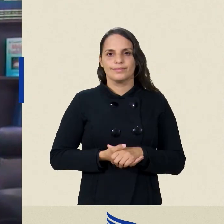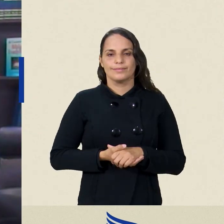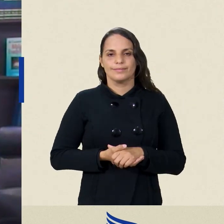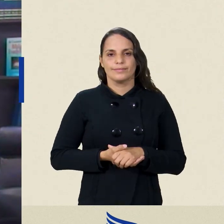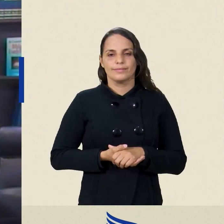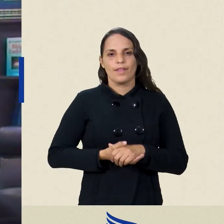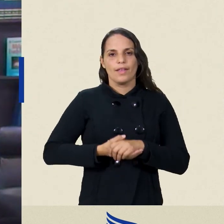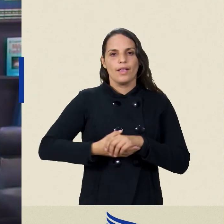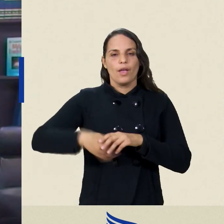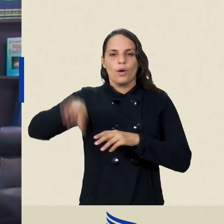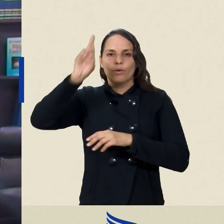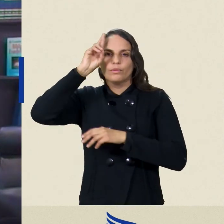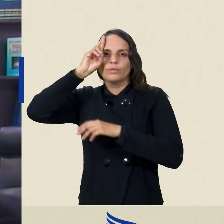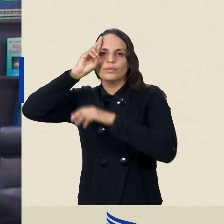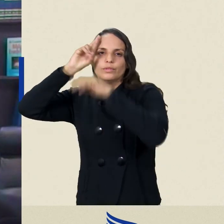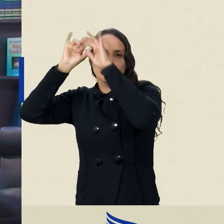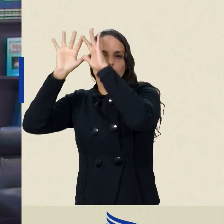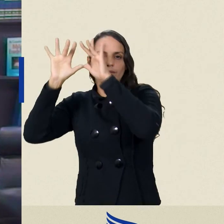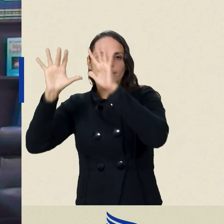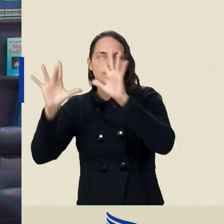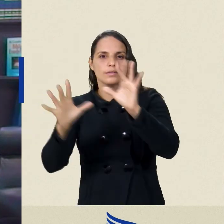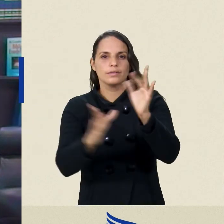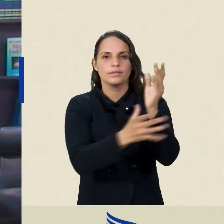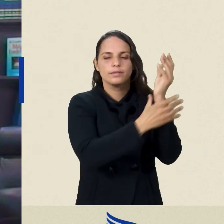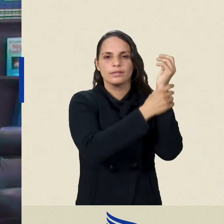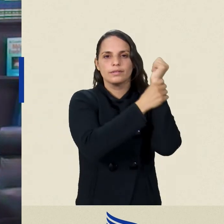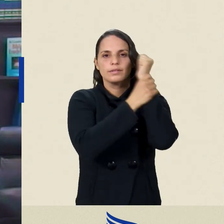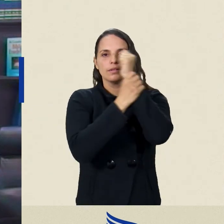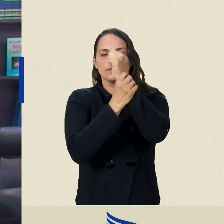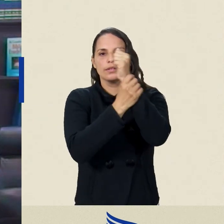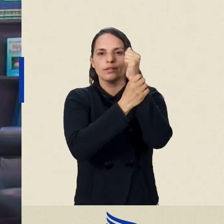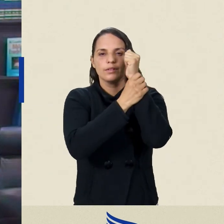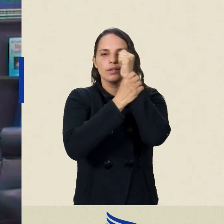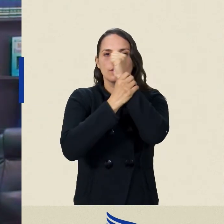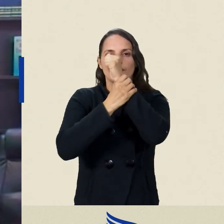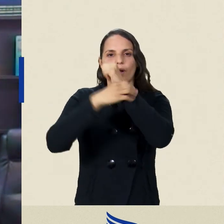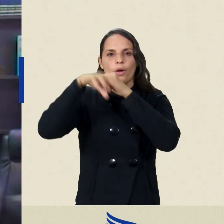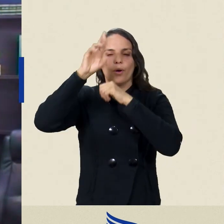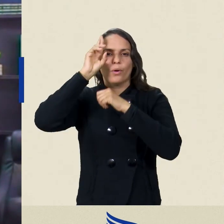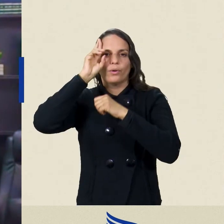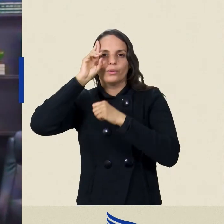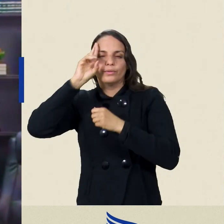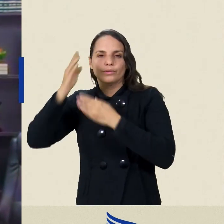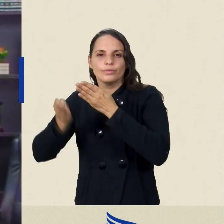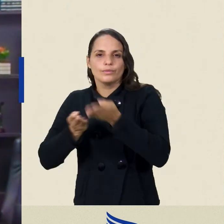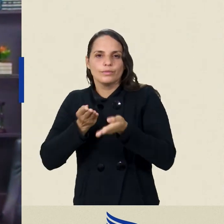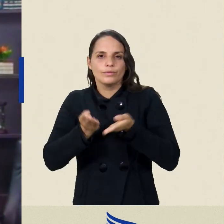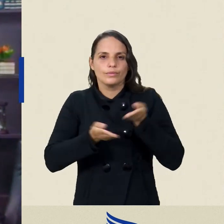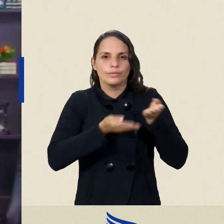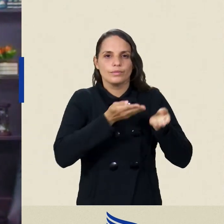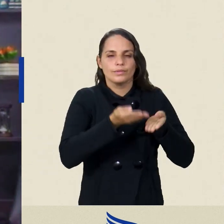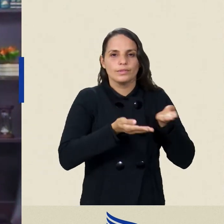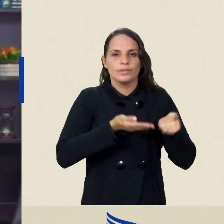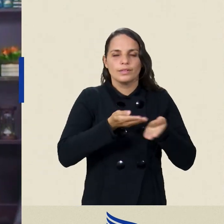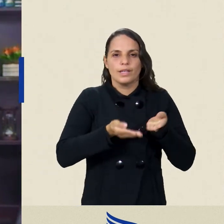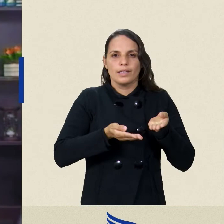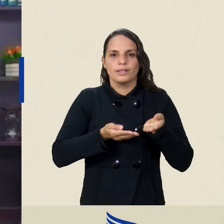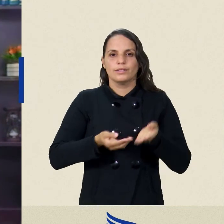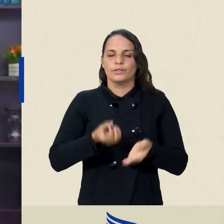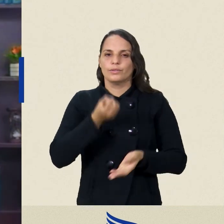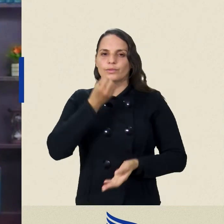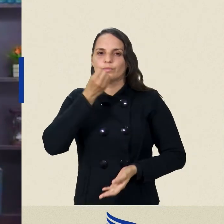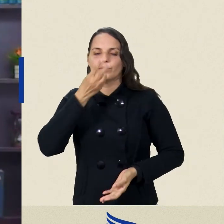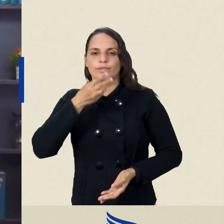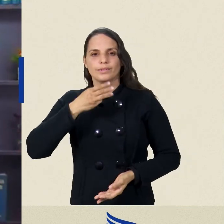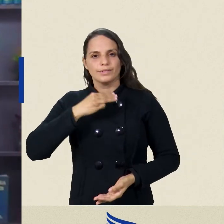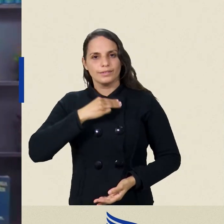Que o Senhor te abençoe e te guarde. Que o Senhor faça resplandecer o seu rosto sobre ti e tenha